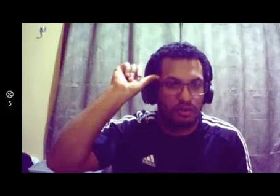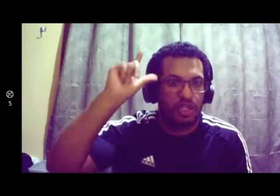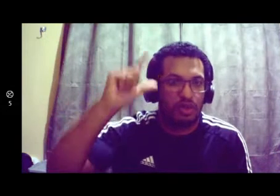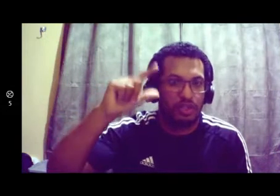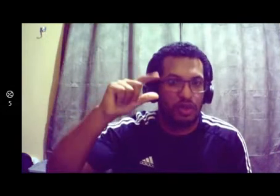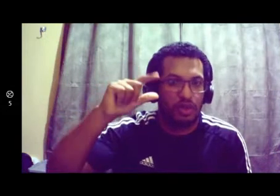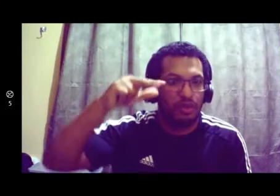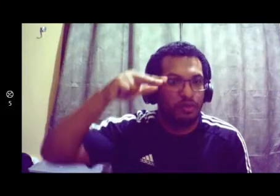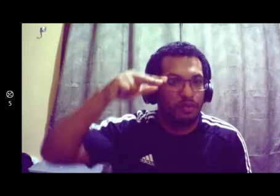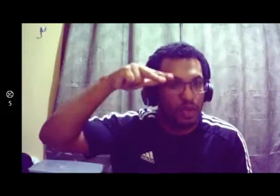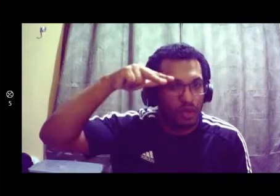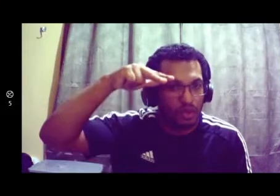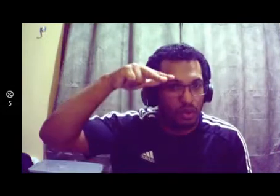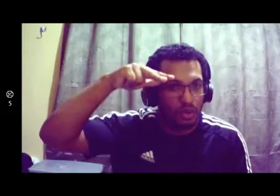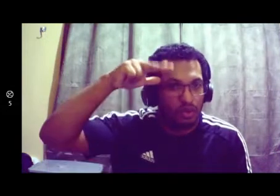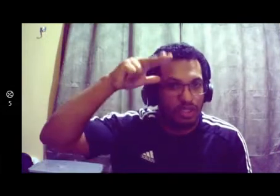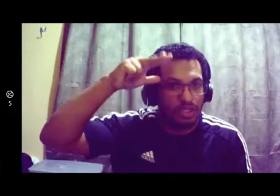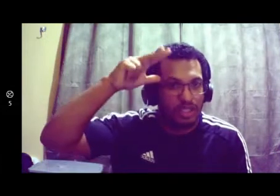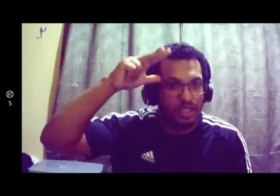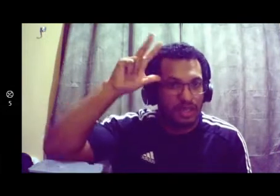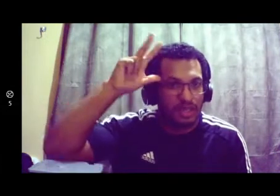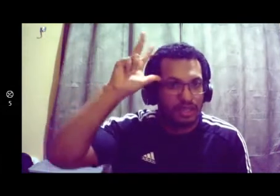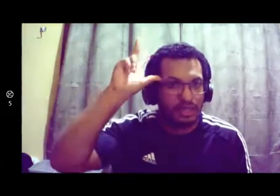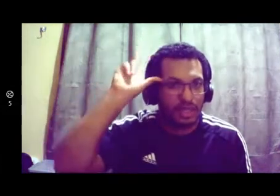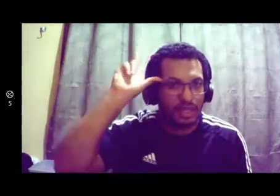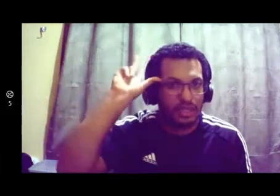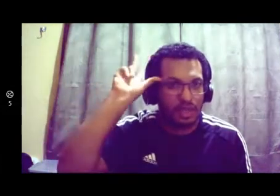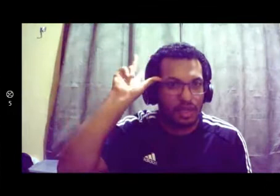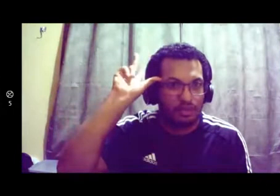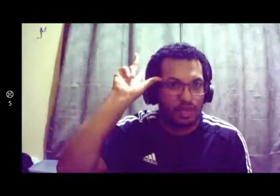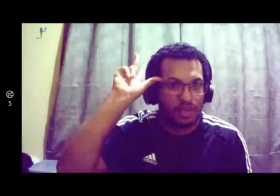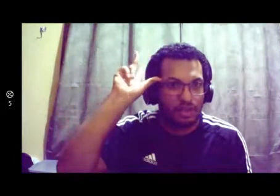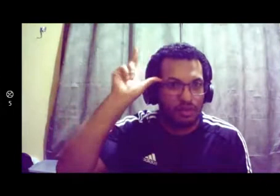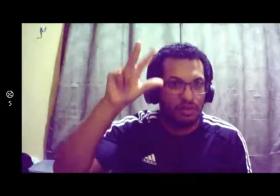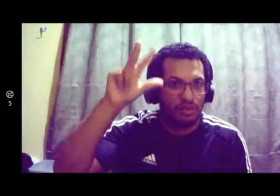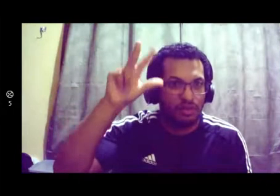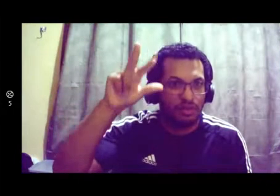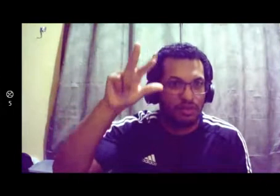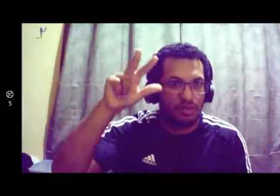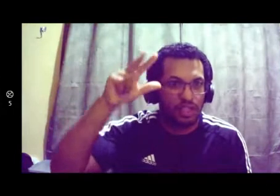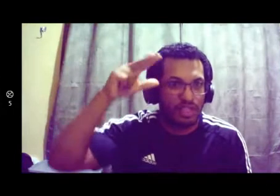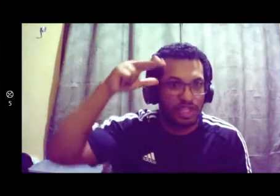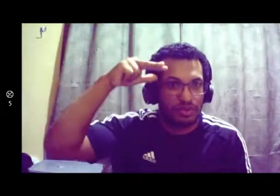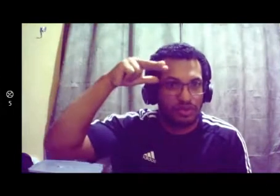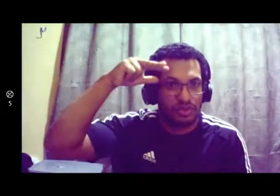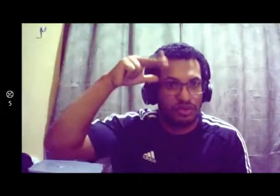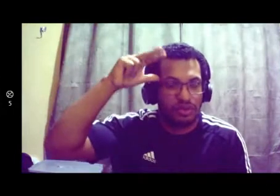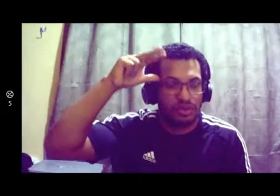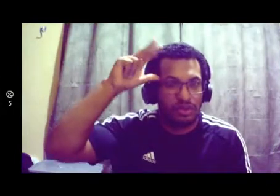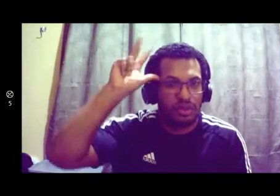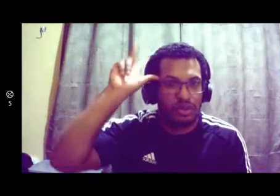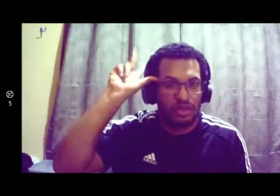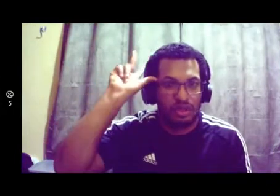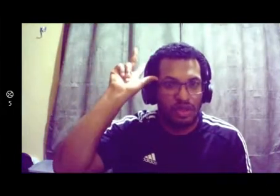foi um dia anterior, ou 2 dias atrás, né? Anteontem, tá bom? Faz com 2 dedinhos.